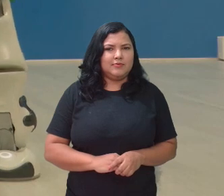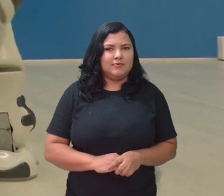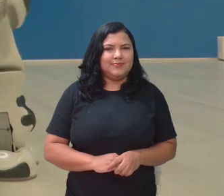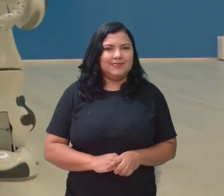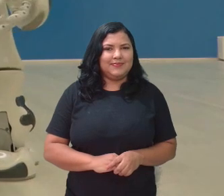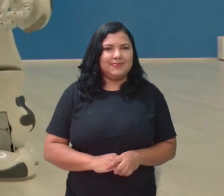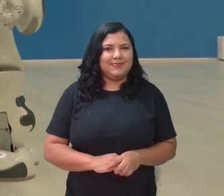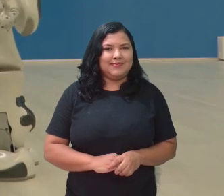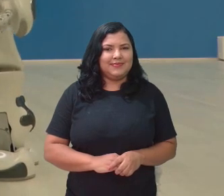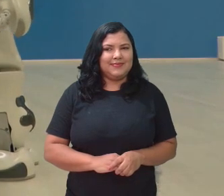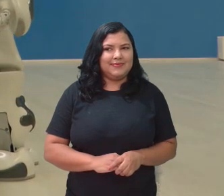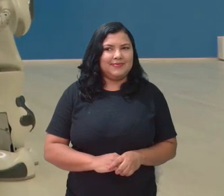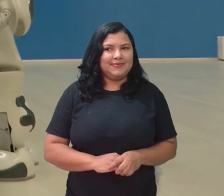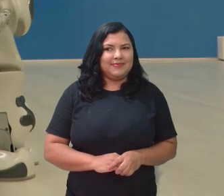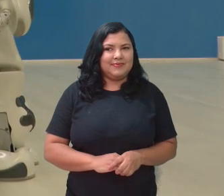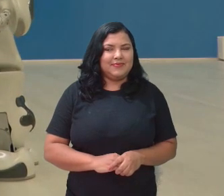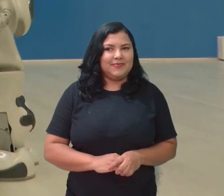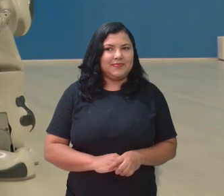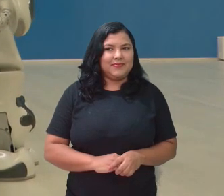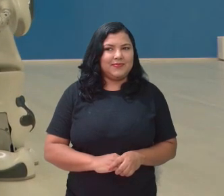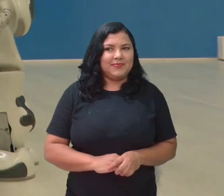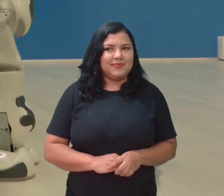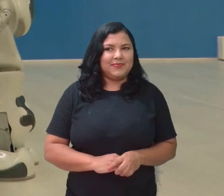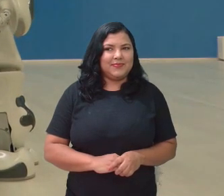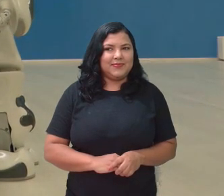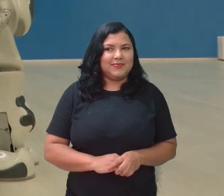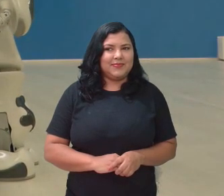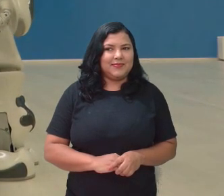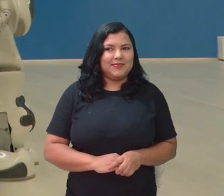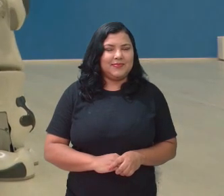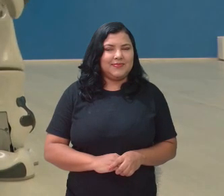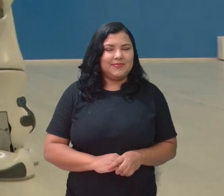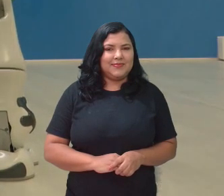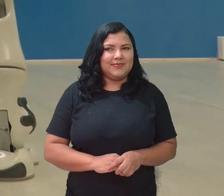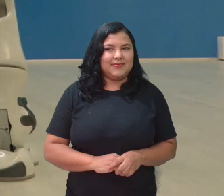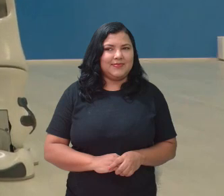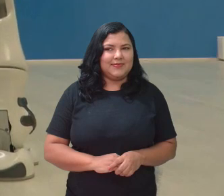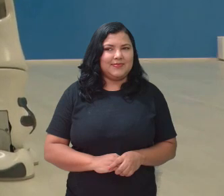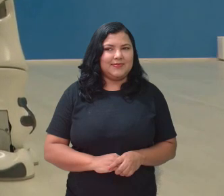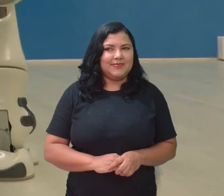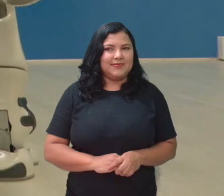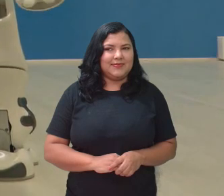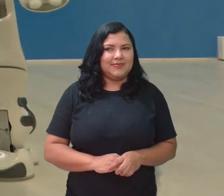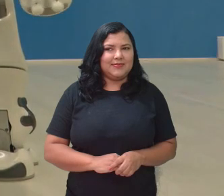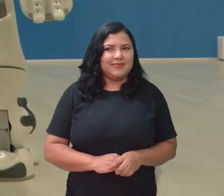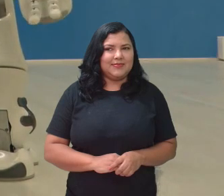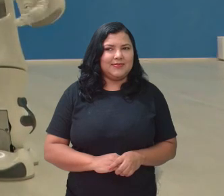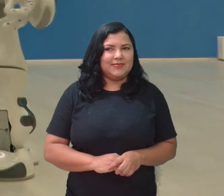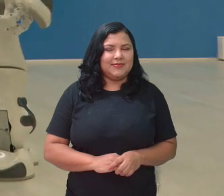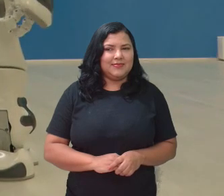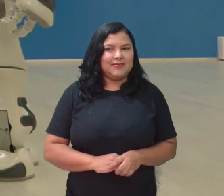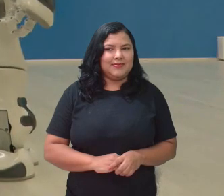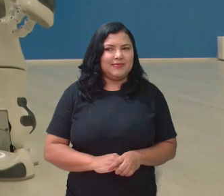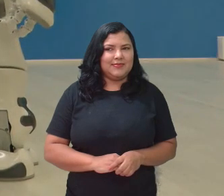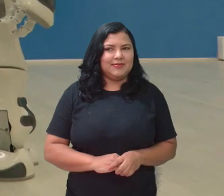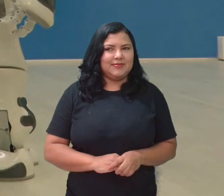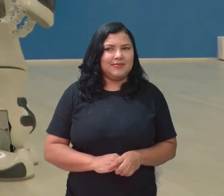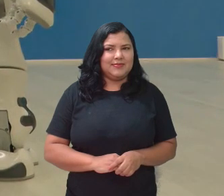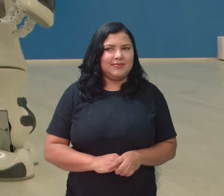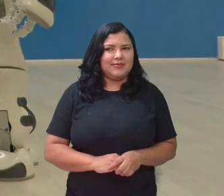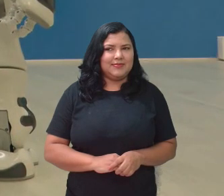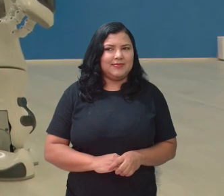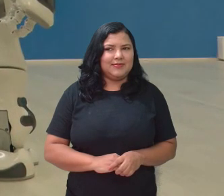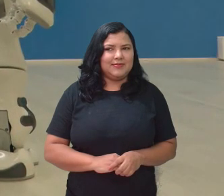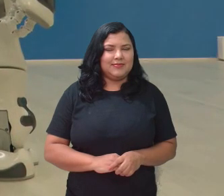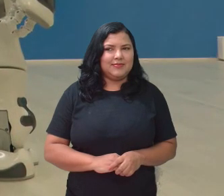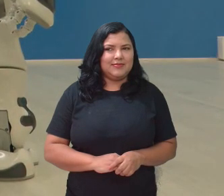tenha mudado, todos ao seu redor discordam. Argumento, Vossa Excelência, que, não